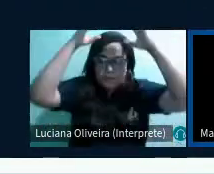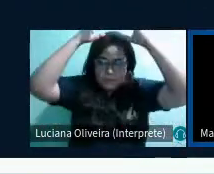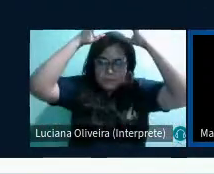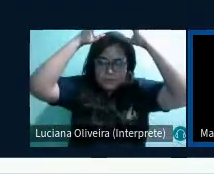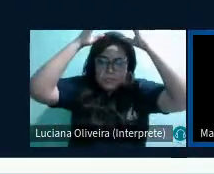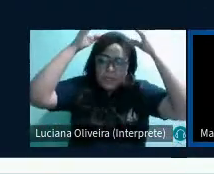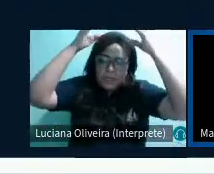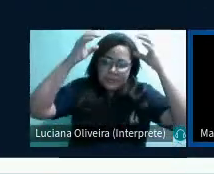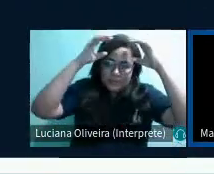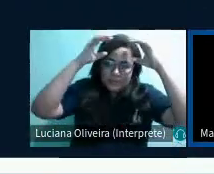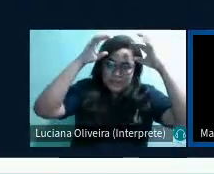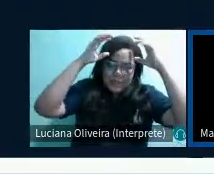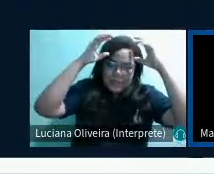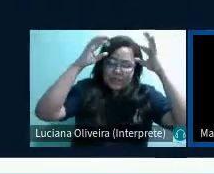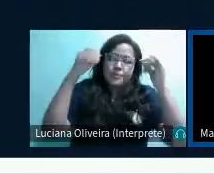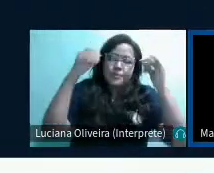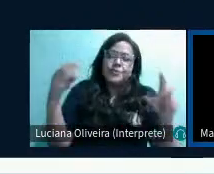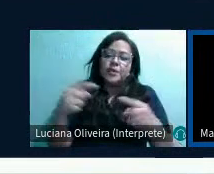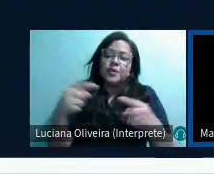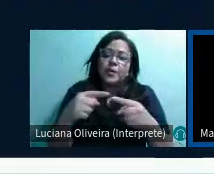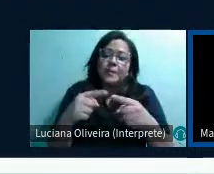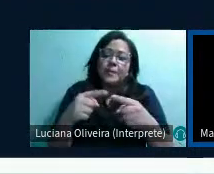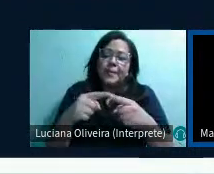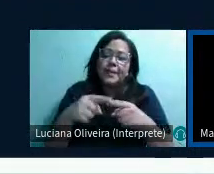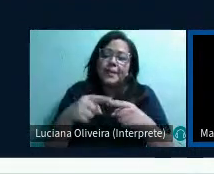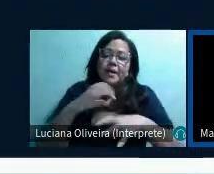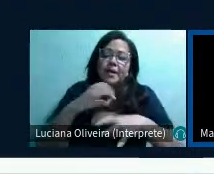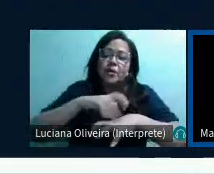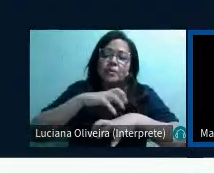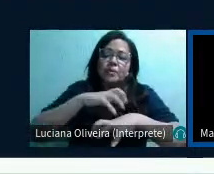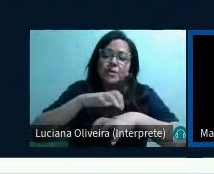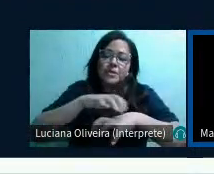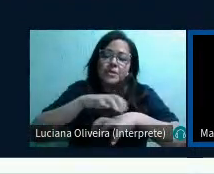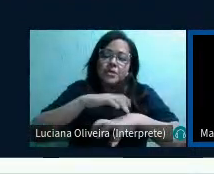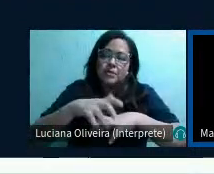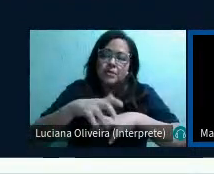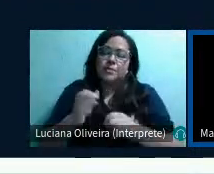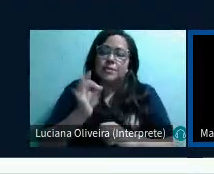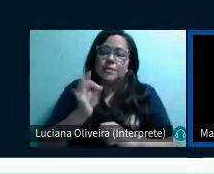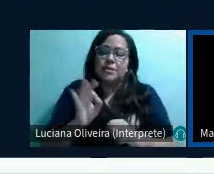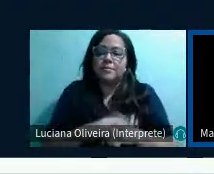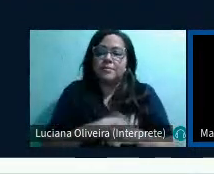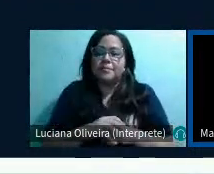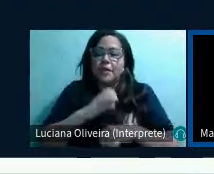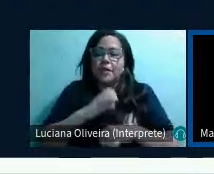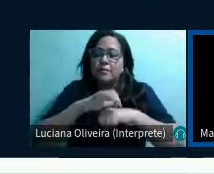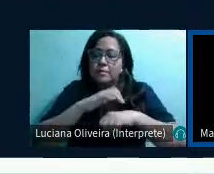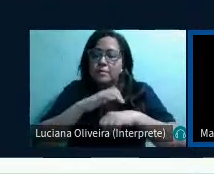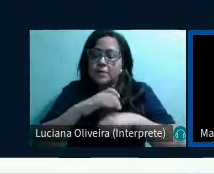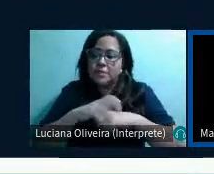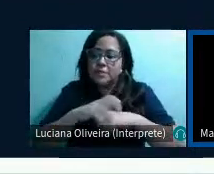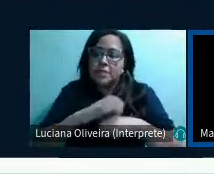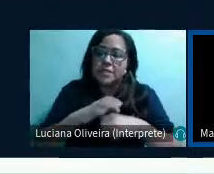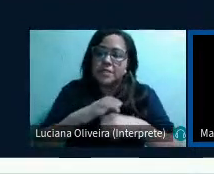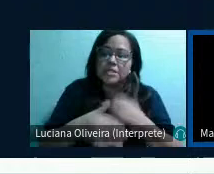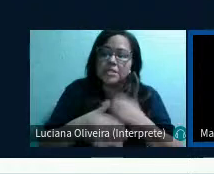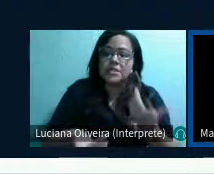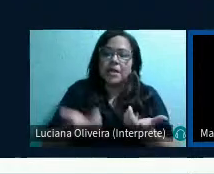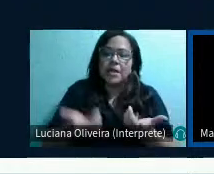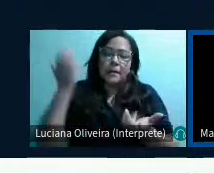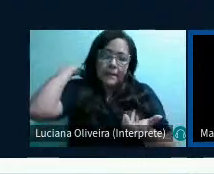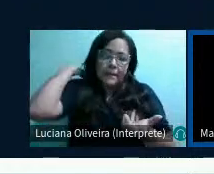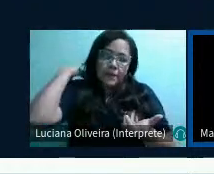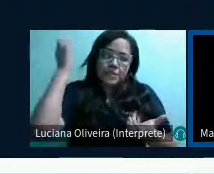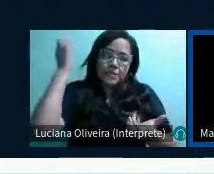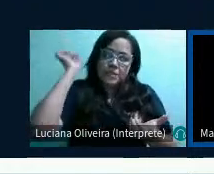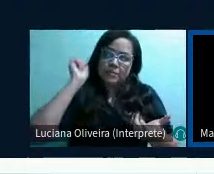Que ele vai processar nessas informações, e a partir da rede de comunicação, que é o nosso sistema nervoso, vai enviar essas